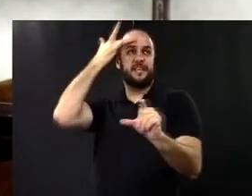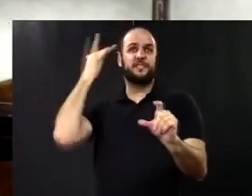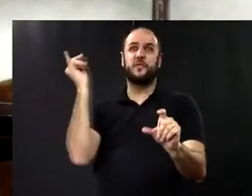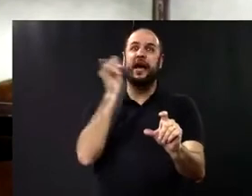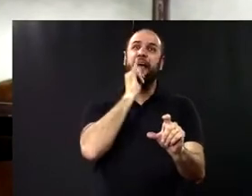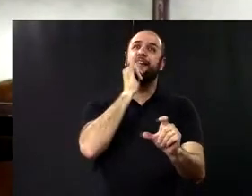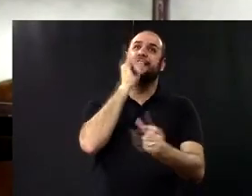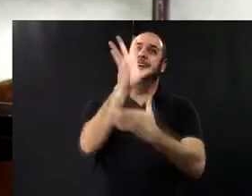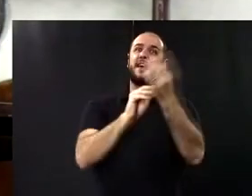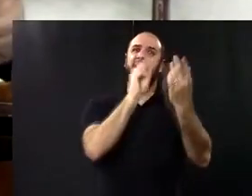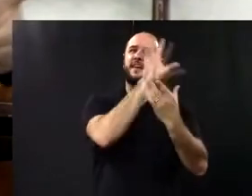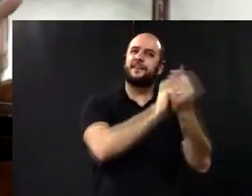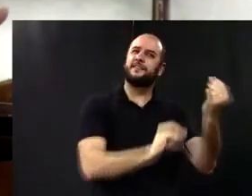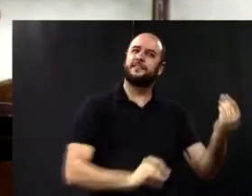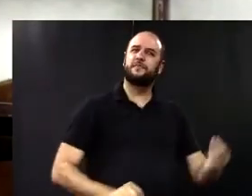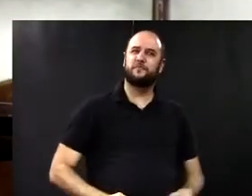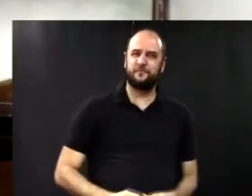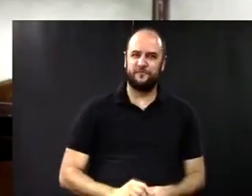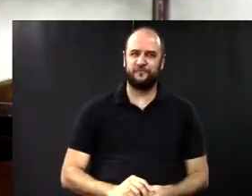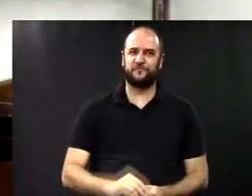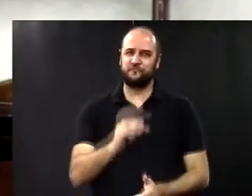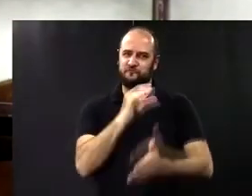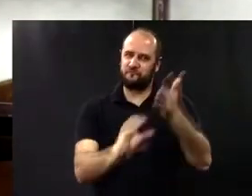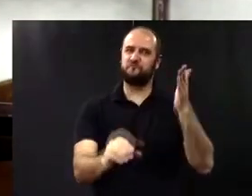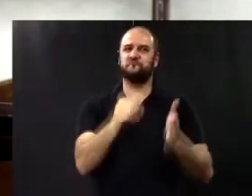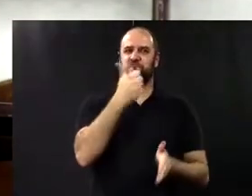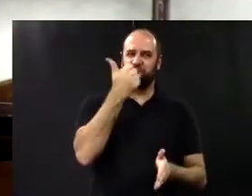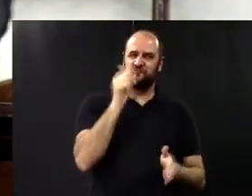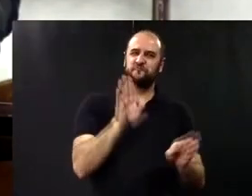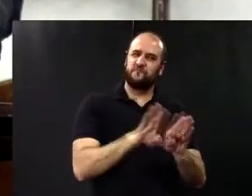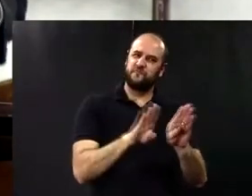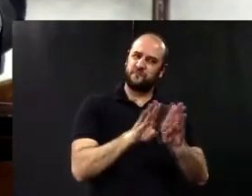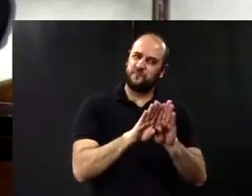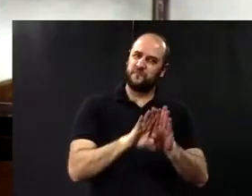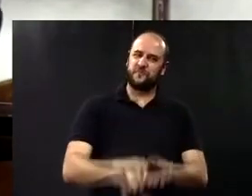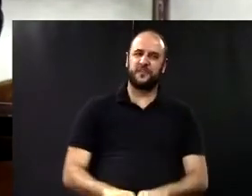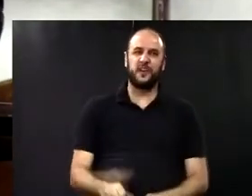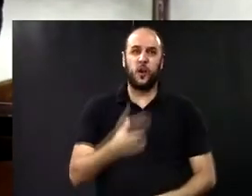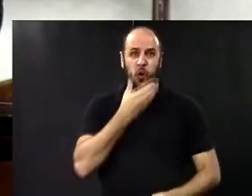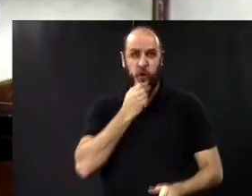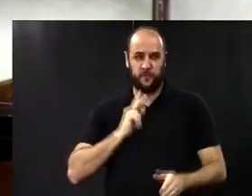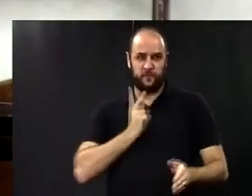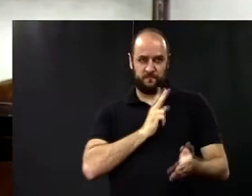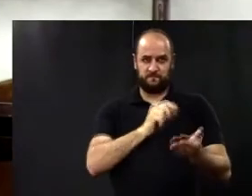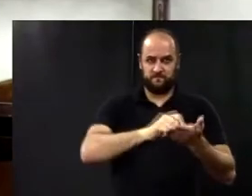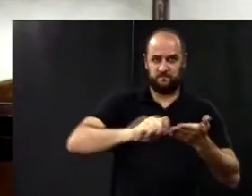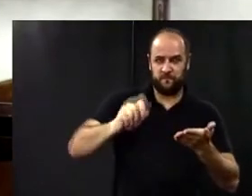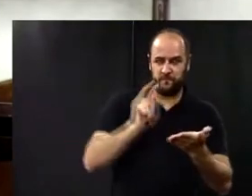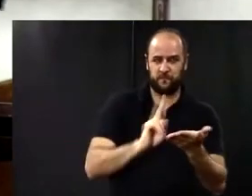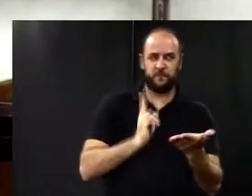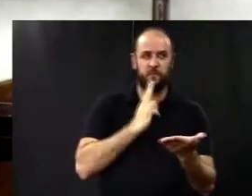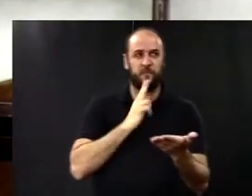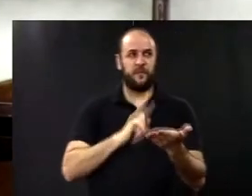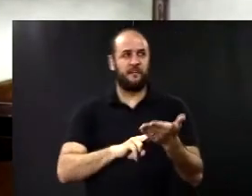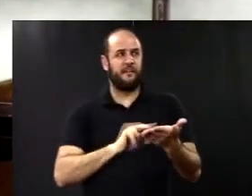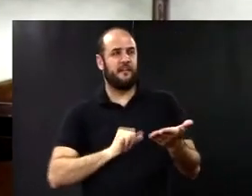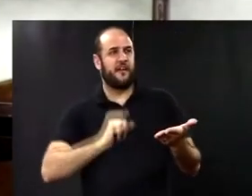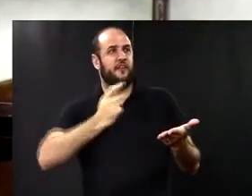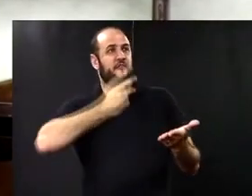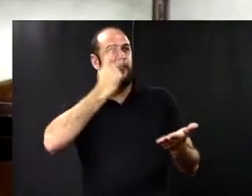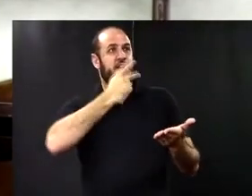exemplo. Está aqui no capítulo 11, quando o autor traz para nós os heróis da